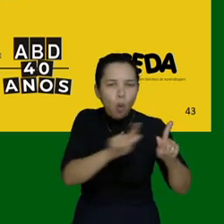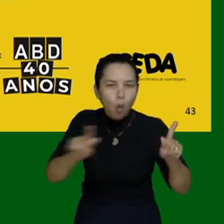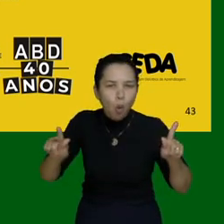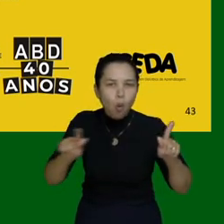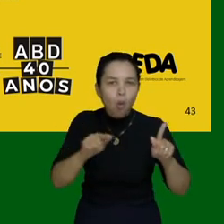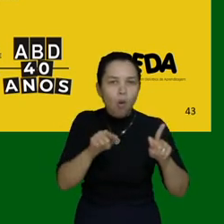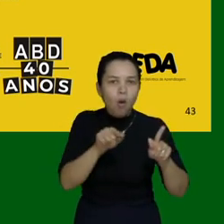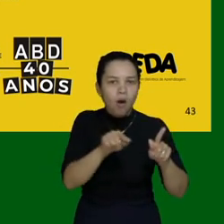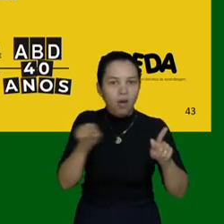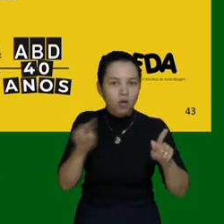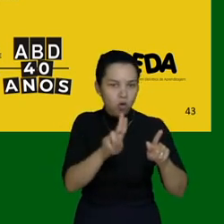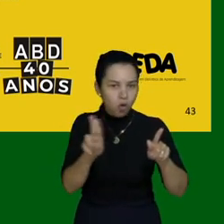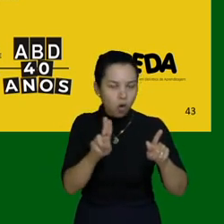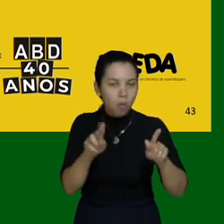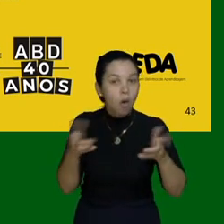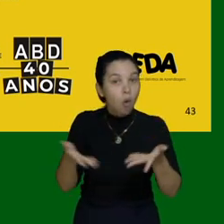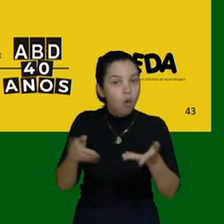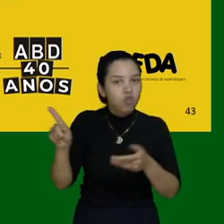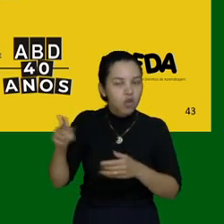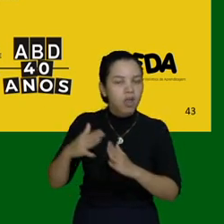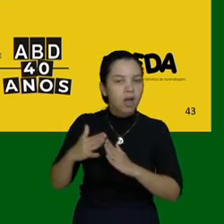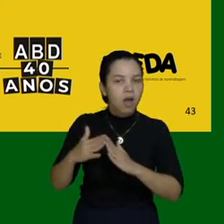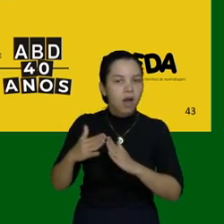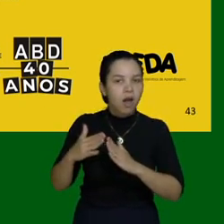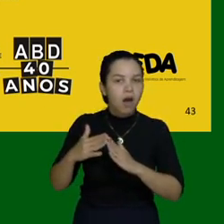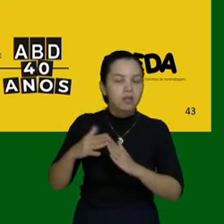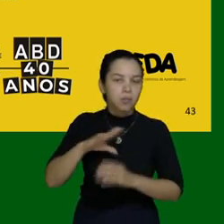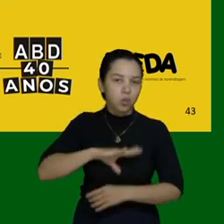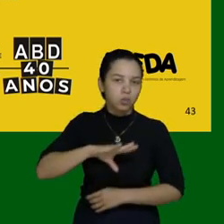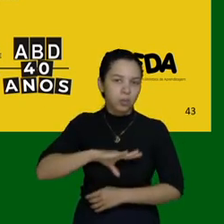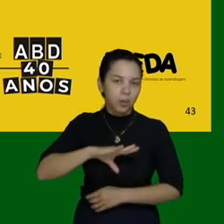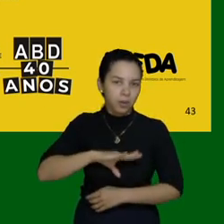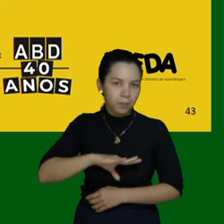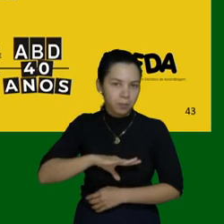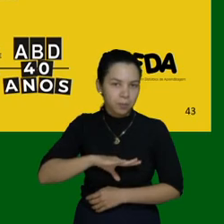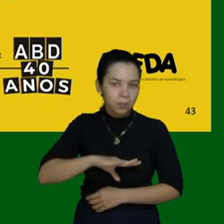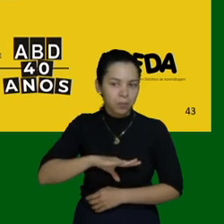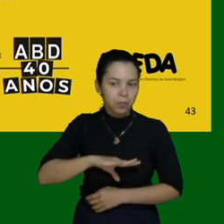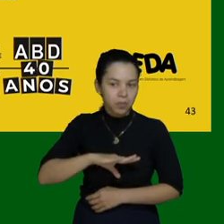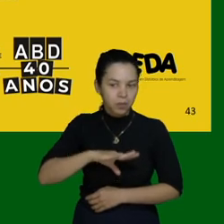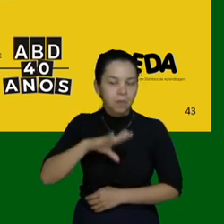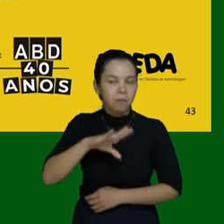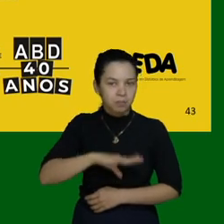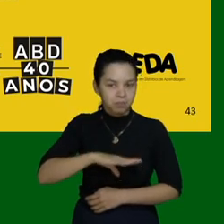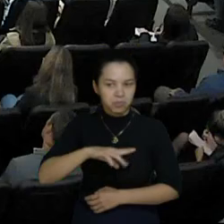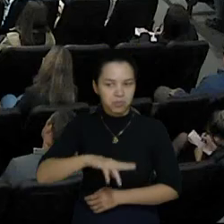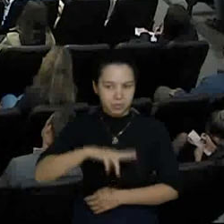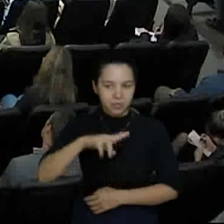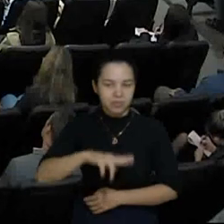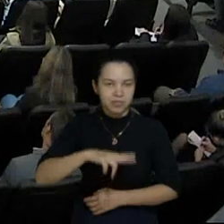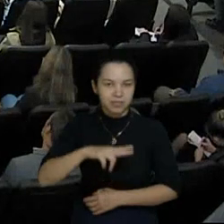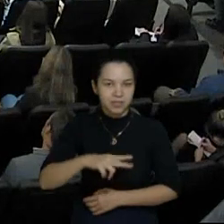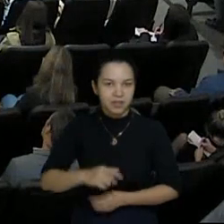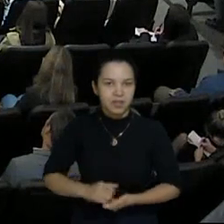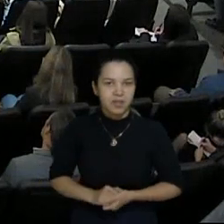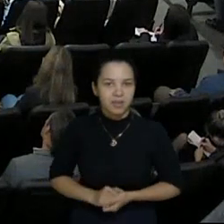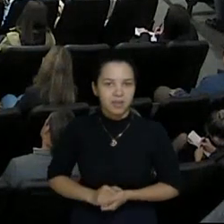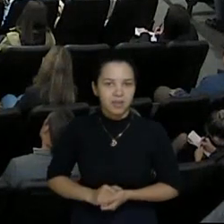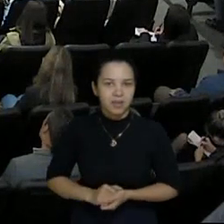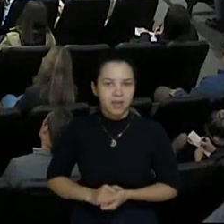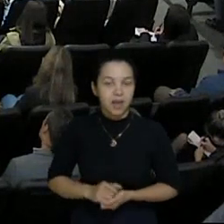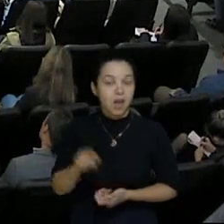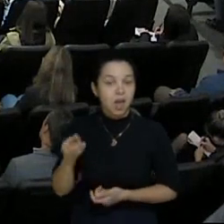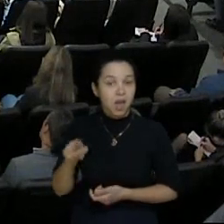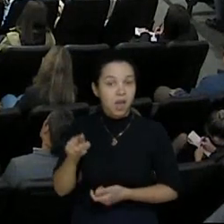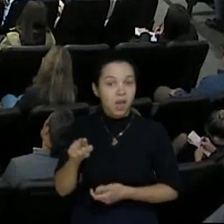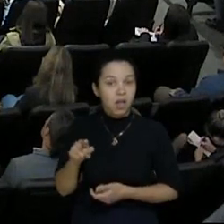dele hoje ele tá morando em Portugal e ele foi fazer o diagnóstico com a gente ele tinha 50 e poucos anos